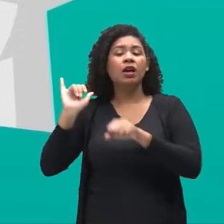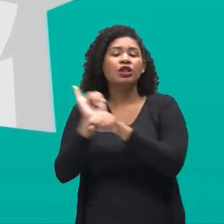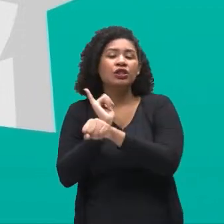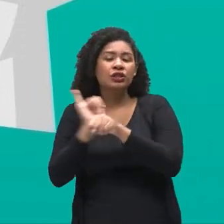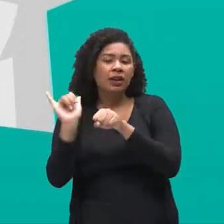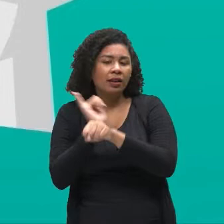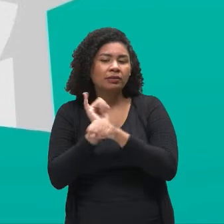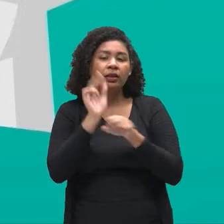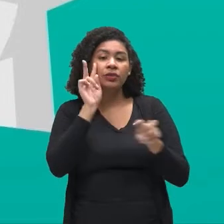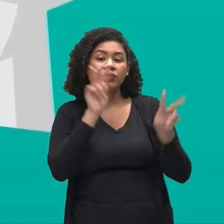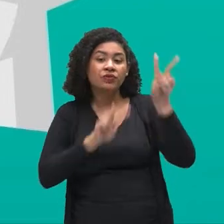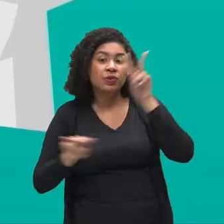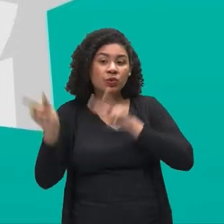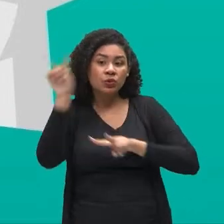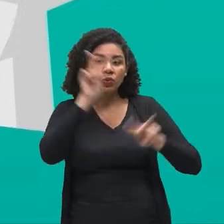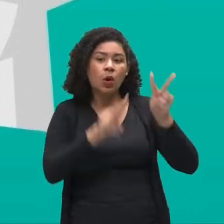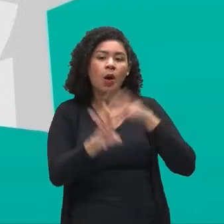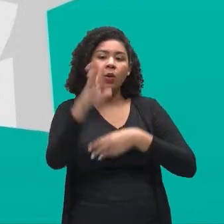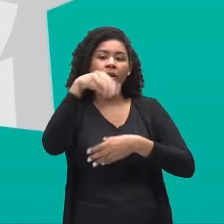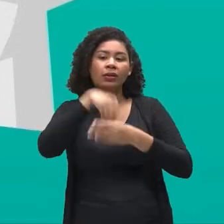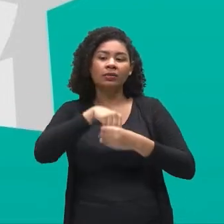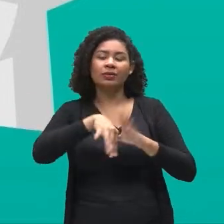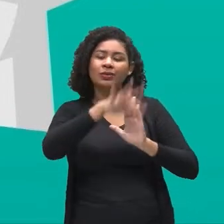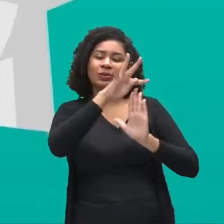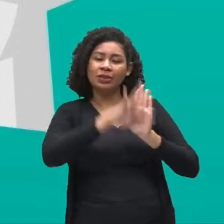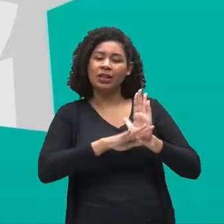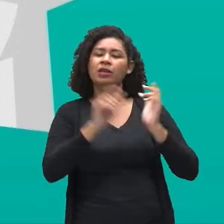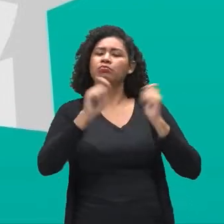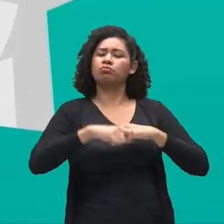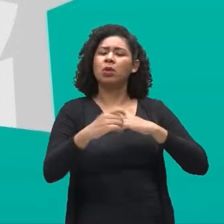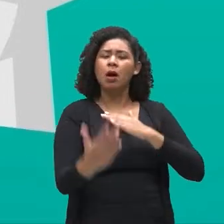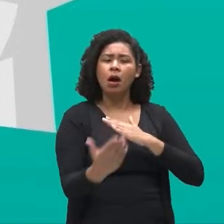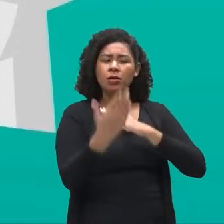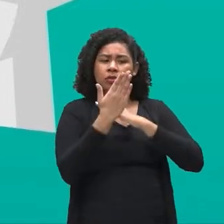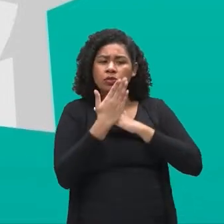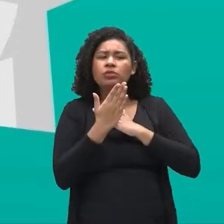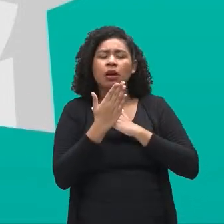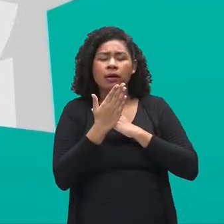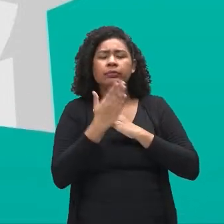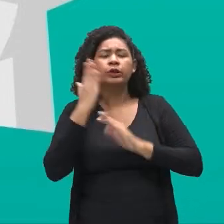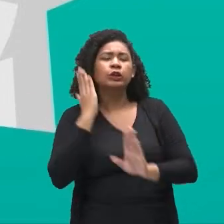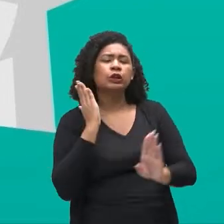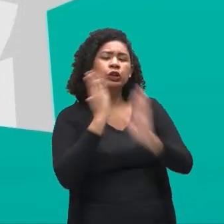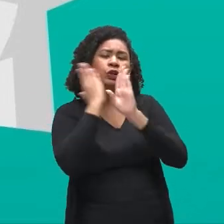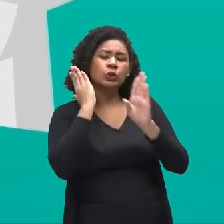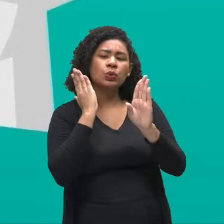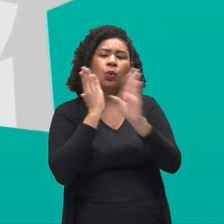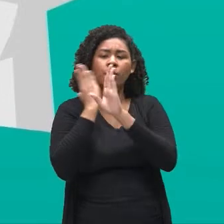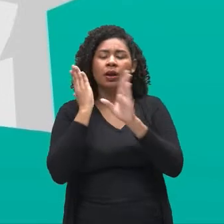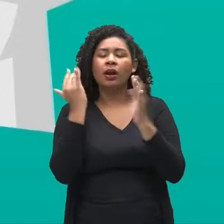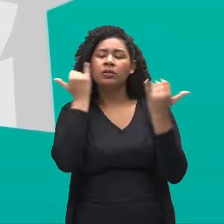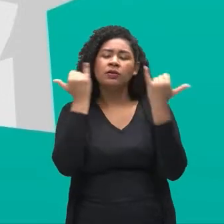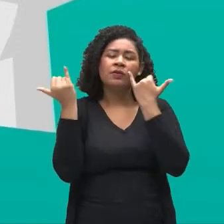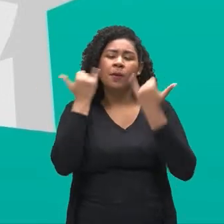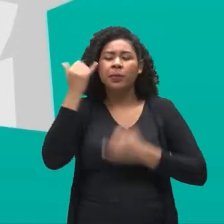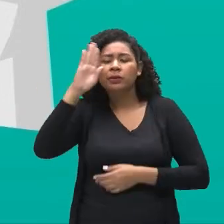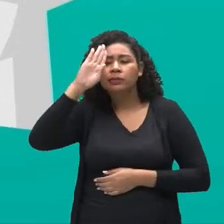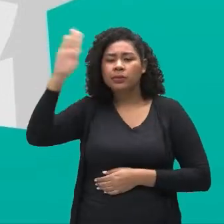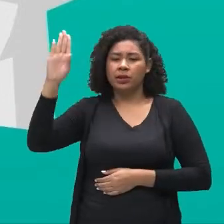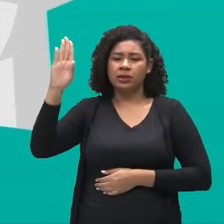recursos visuais no texto que nos ajudam, né, a identificar o que a gente precisa saber. Eles